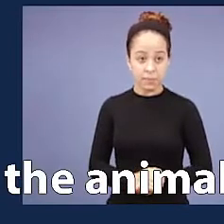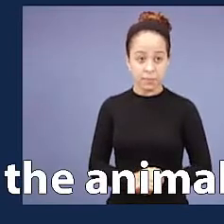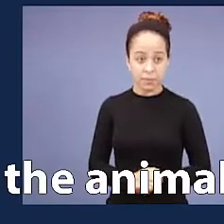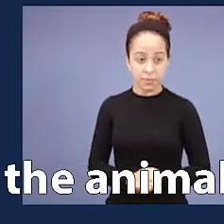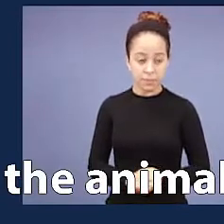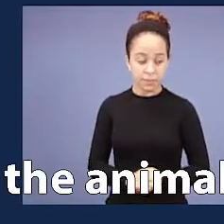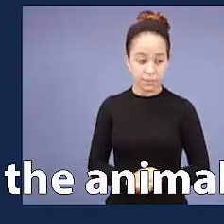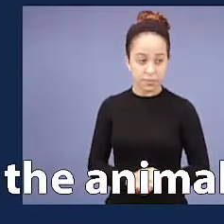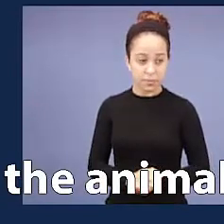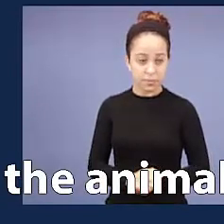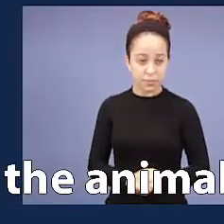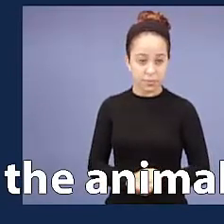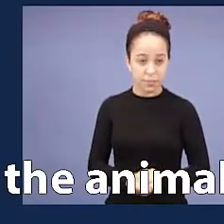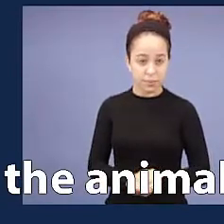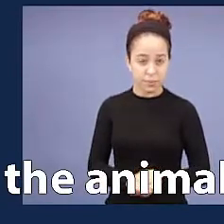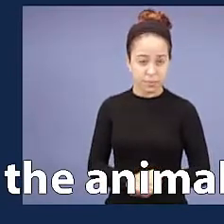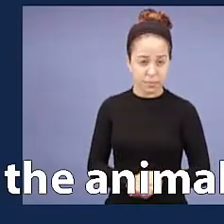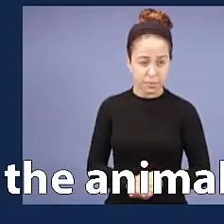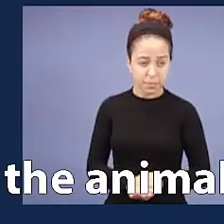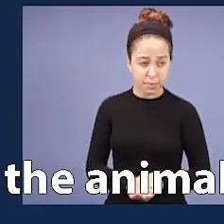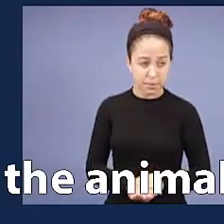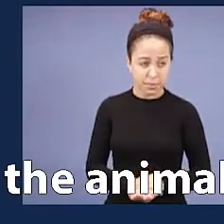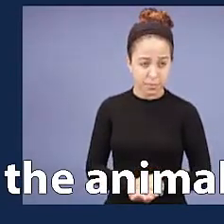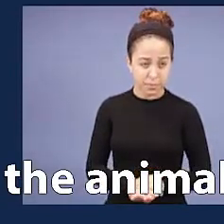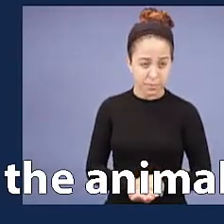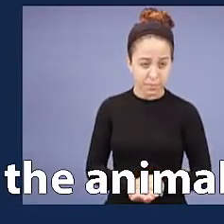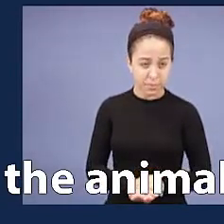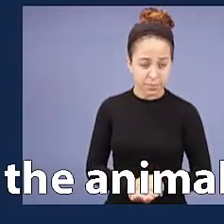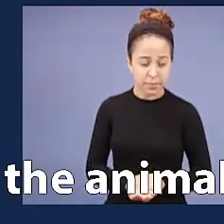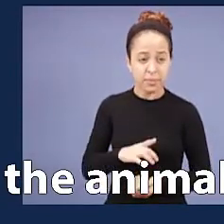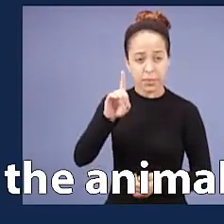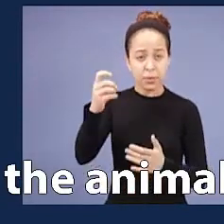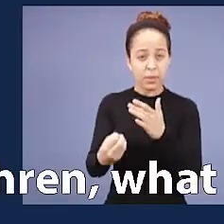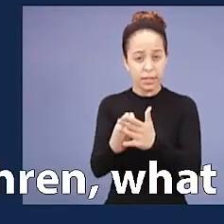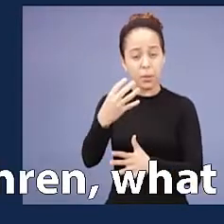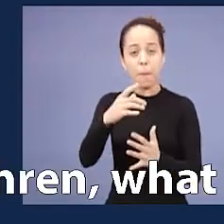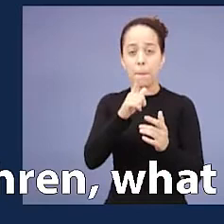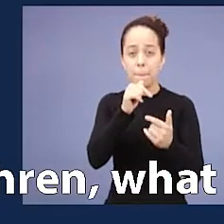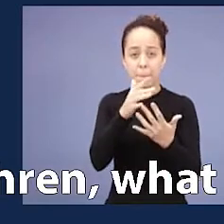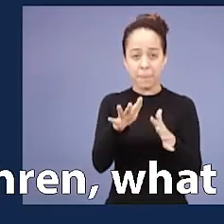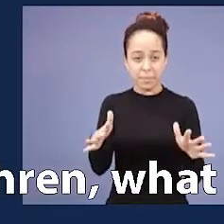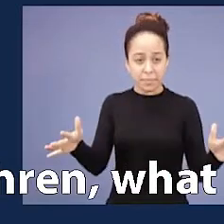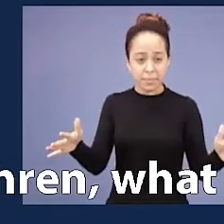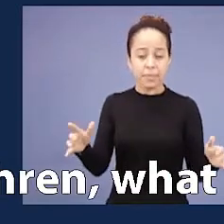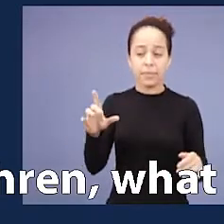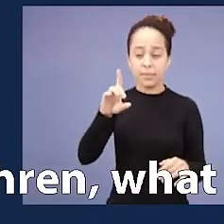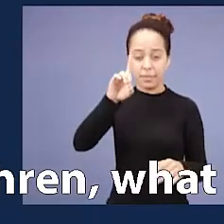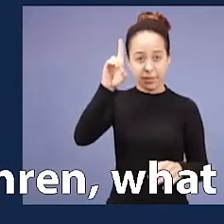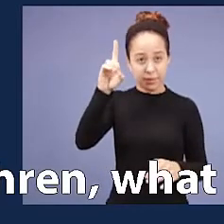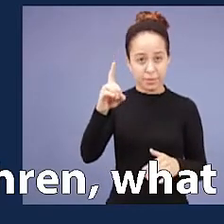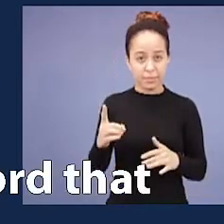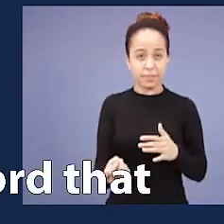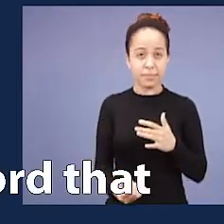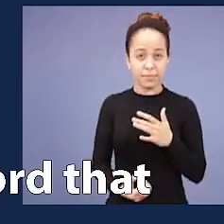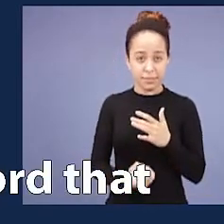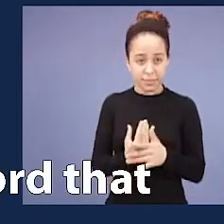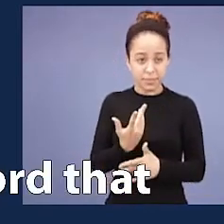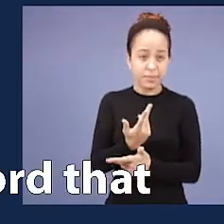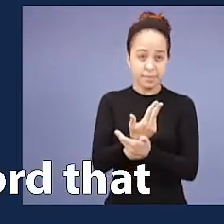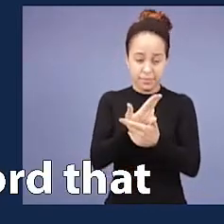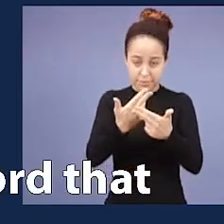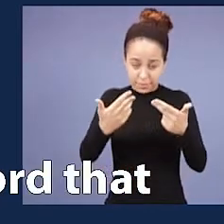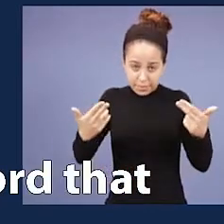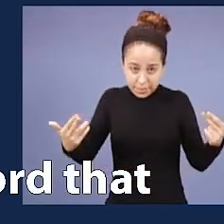os looks dos blueseiros que criou uma e criou os animais e grãos serventes nas mãos que coisa